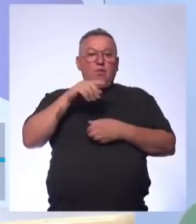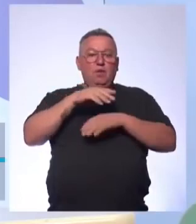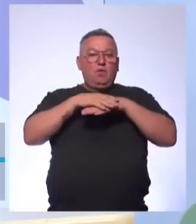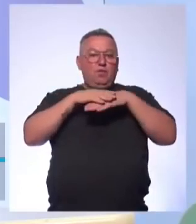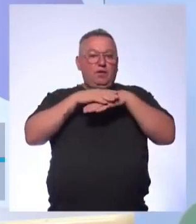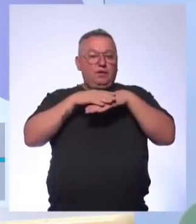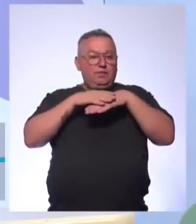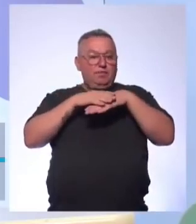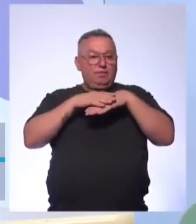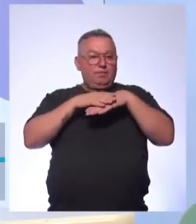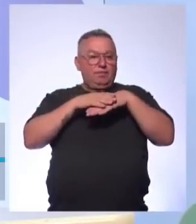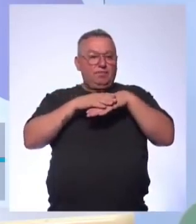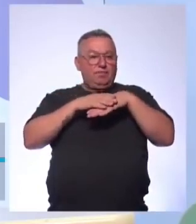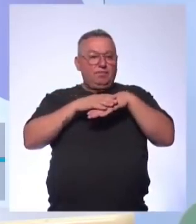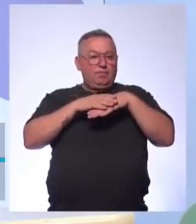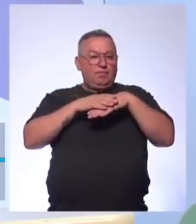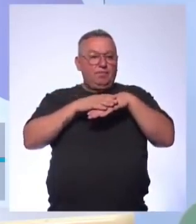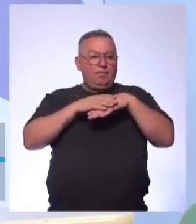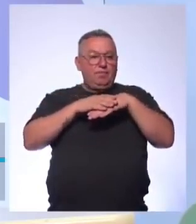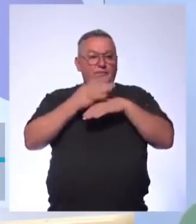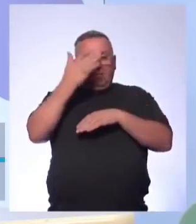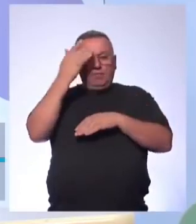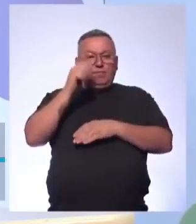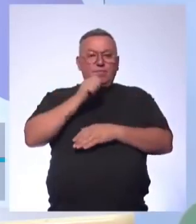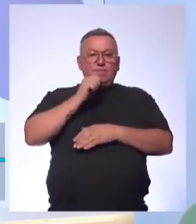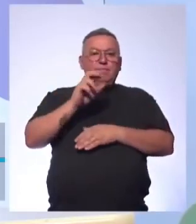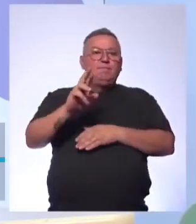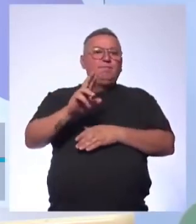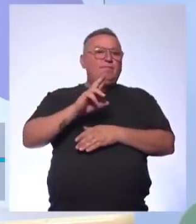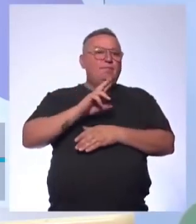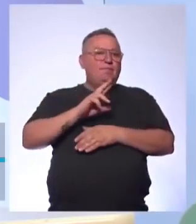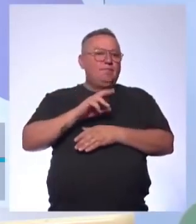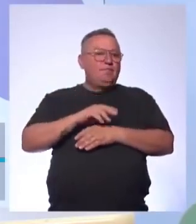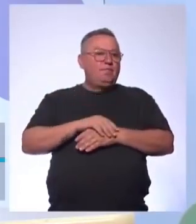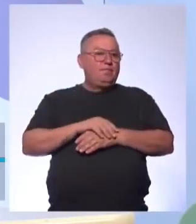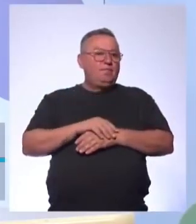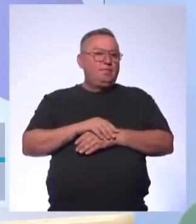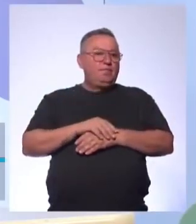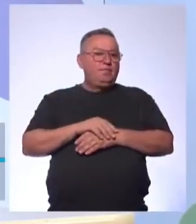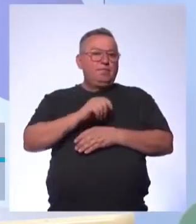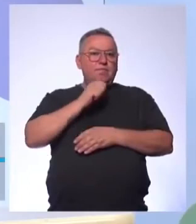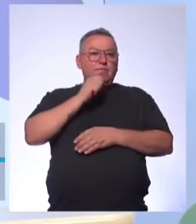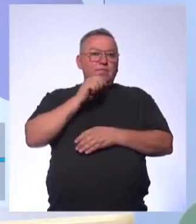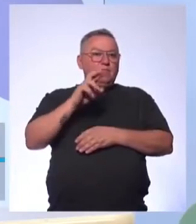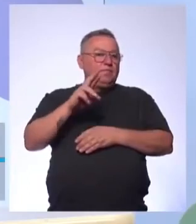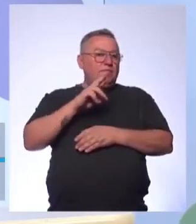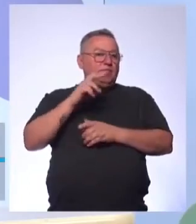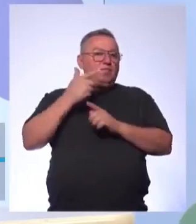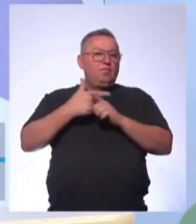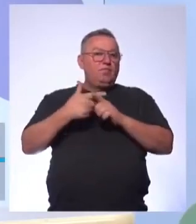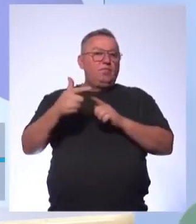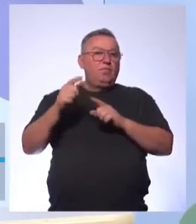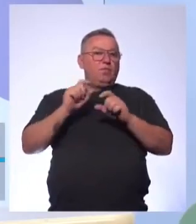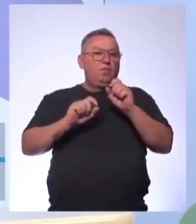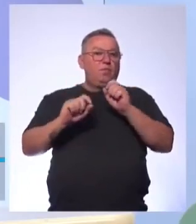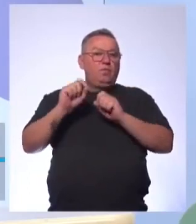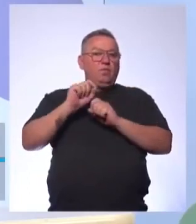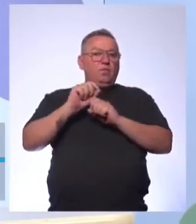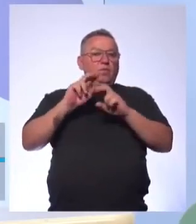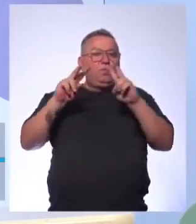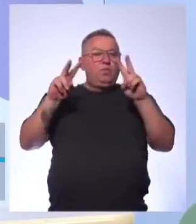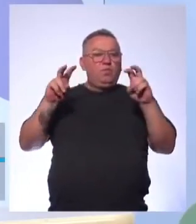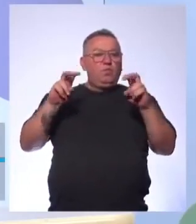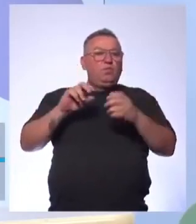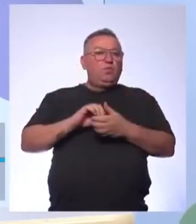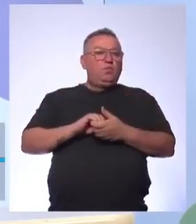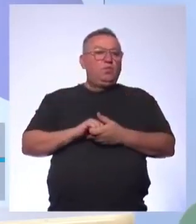né? Agora o pessoal ainda está respondendo aí sobre, só aí não ninguém respondeu ainda sobre o título. Ah,